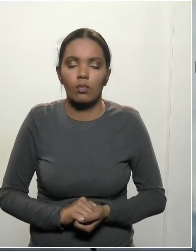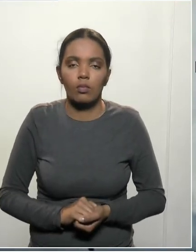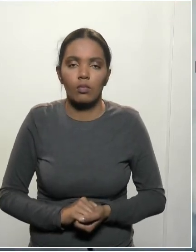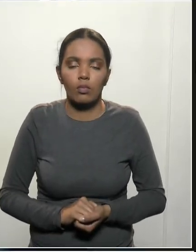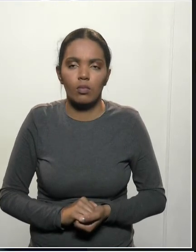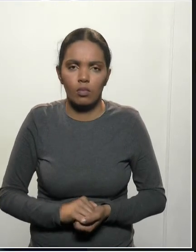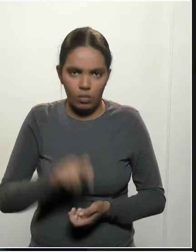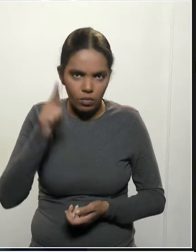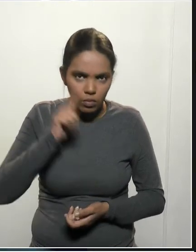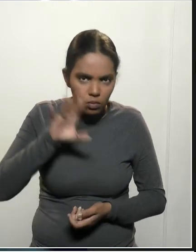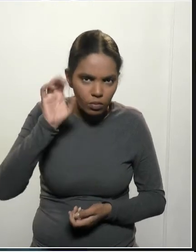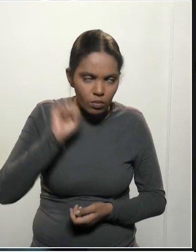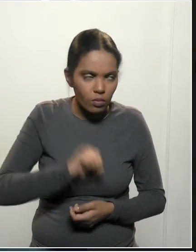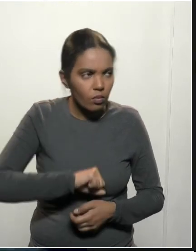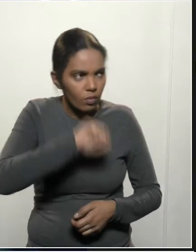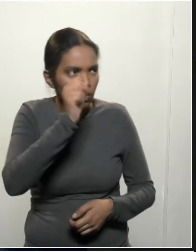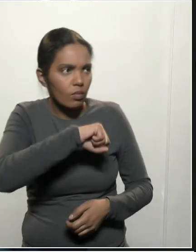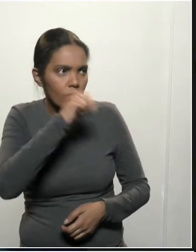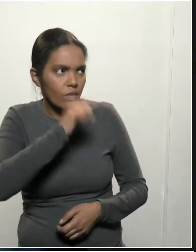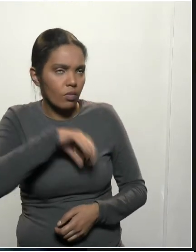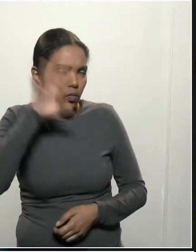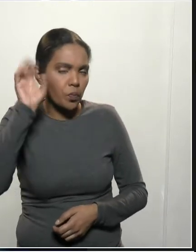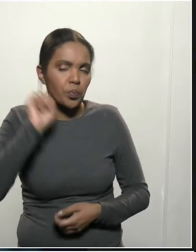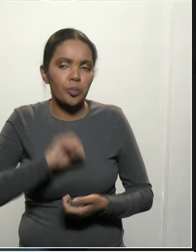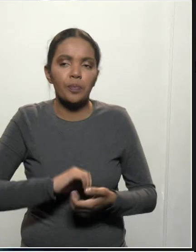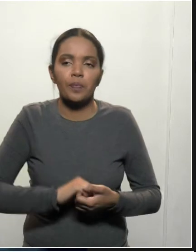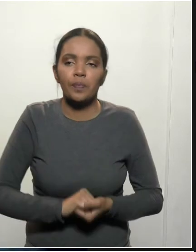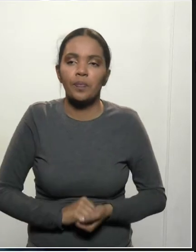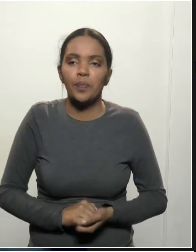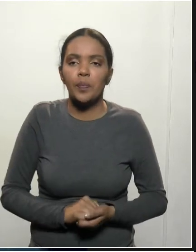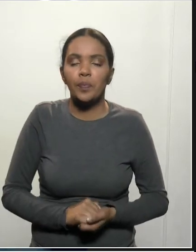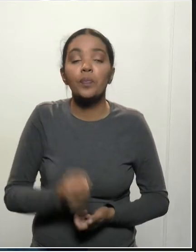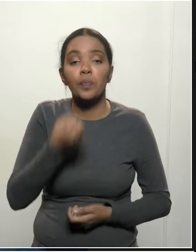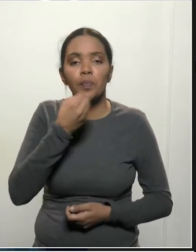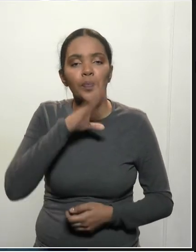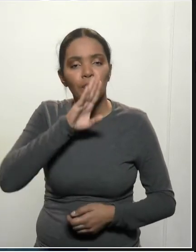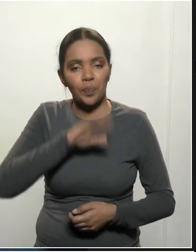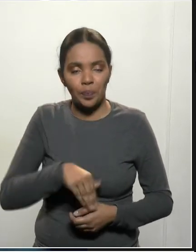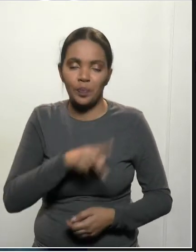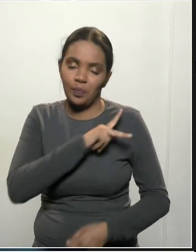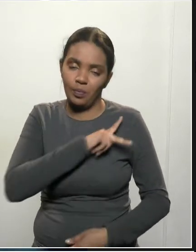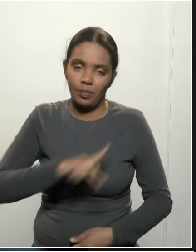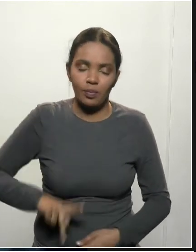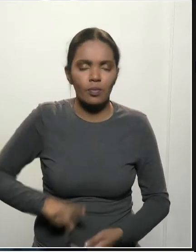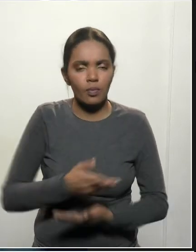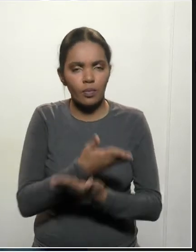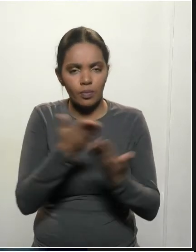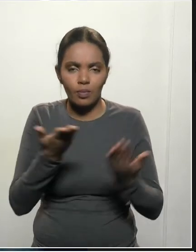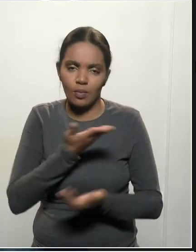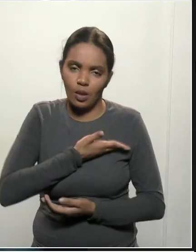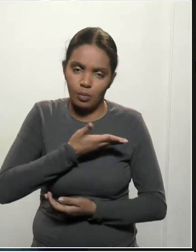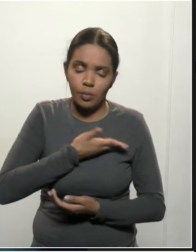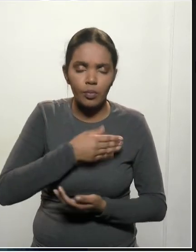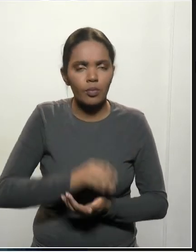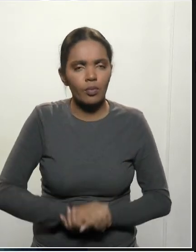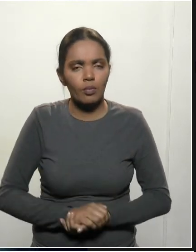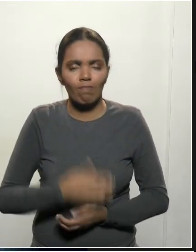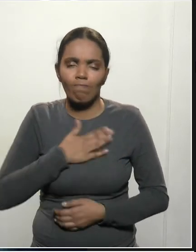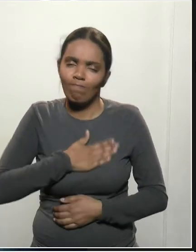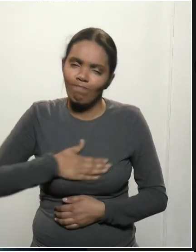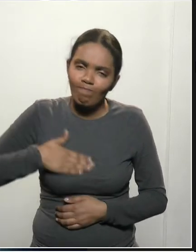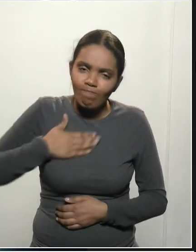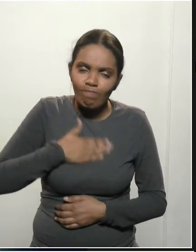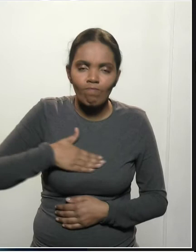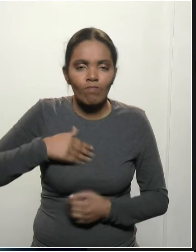Está me ouvindo, presidente? Estou ouvindo, sim. Tá. Boa tarde, senhor presidente. Boa tarde, colegas. É uma grande satisfação